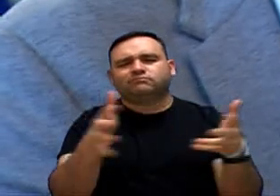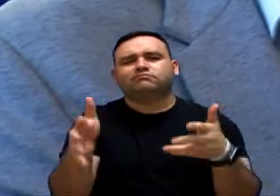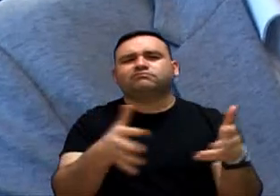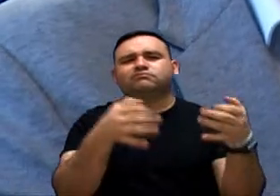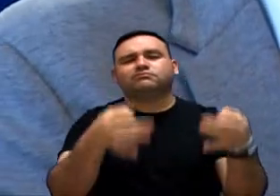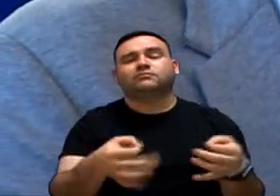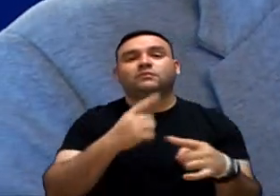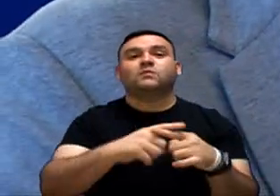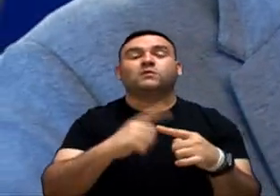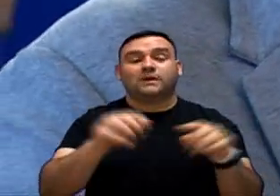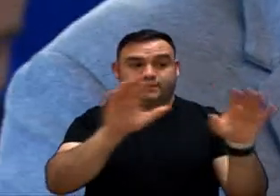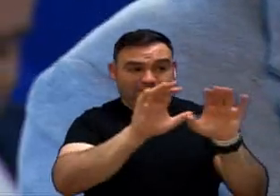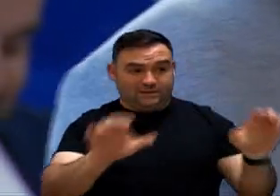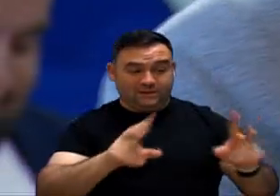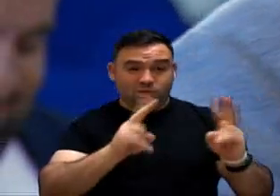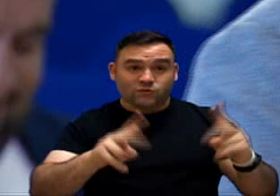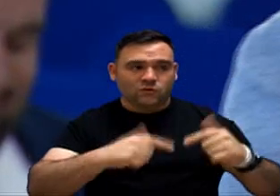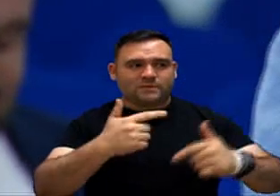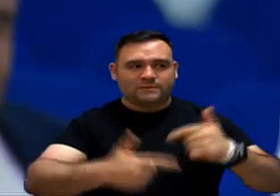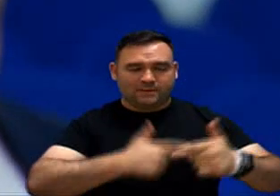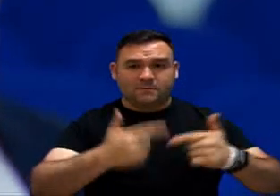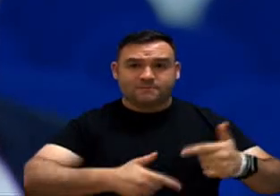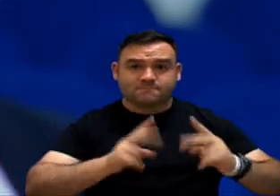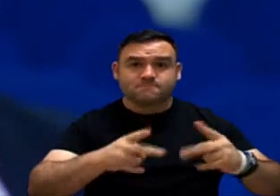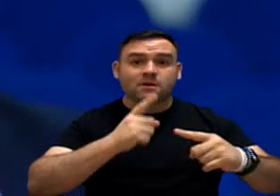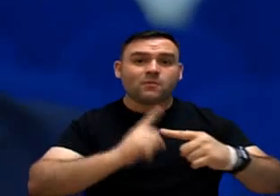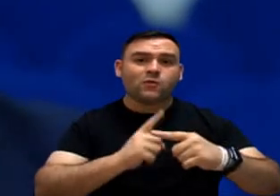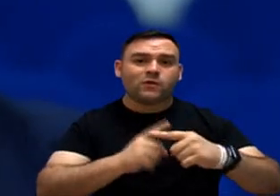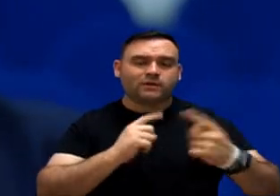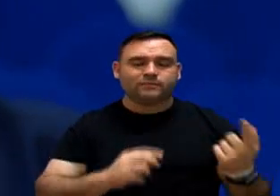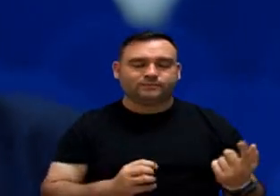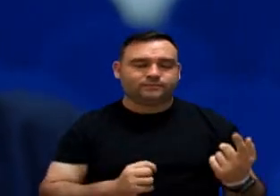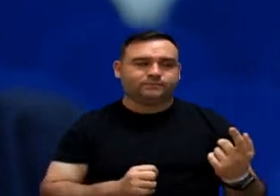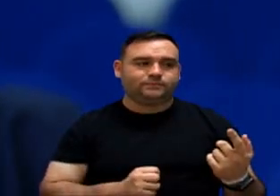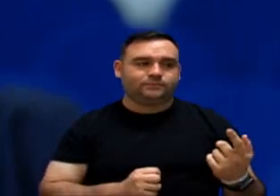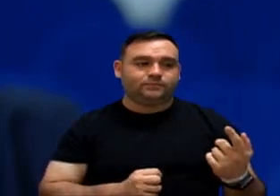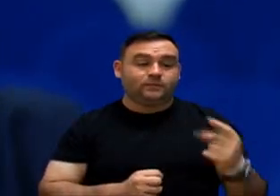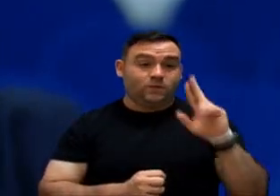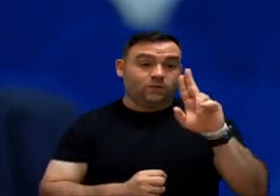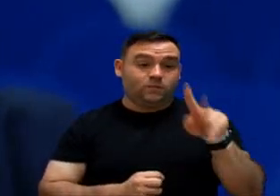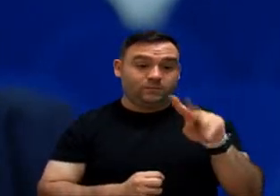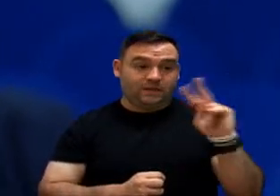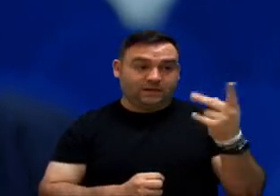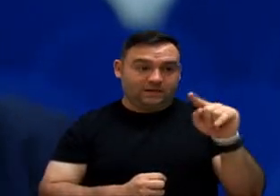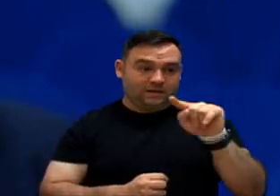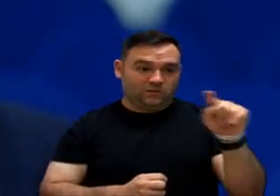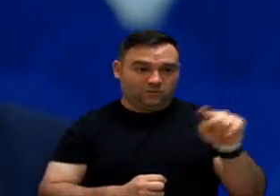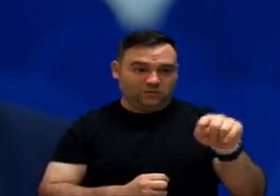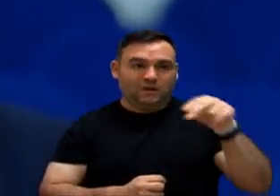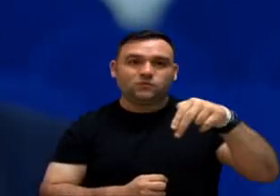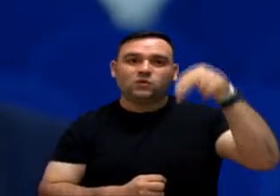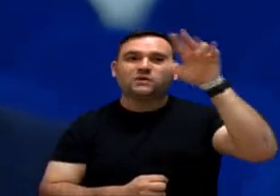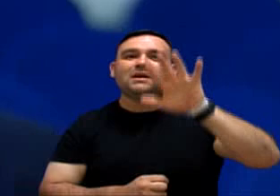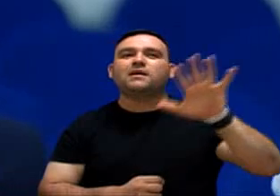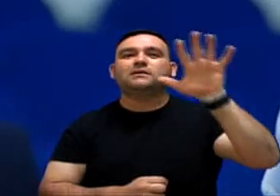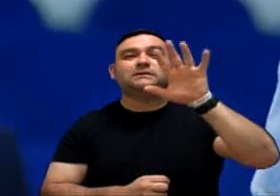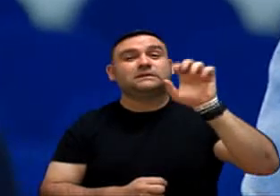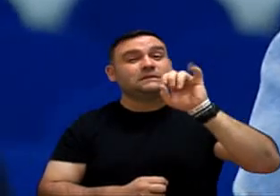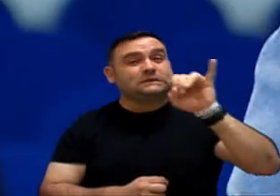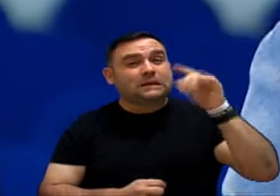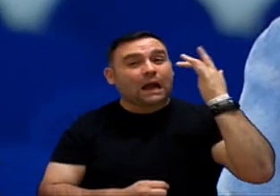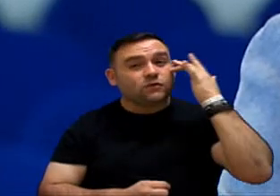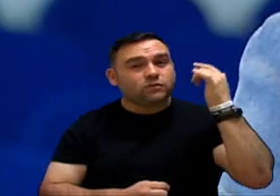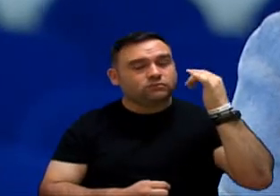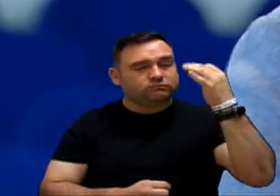que a Santa Casa continue prestando serviços, até porque a UPH da Zona Norte, salvo